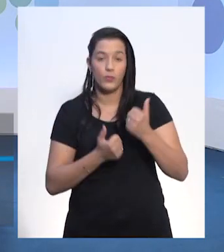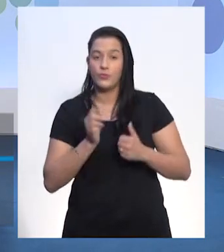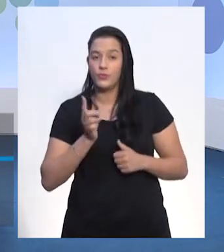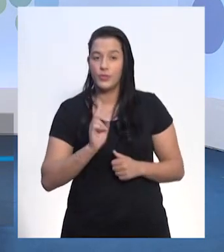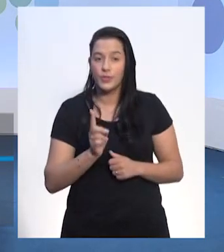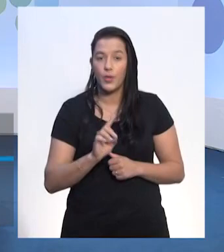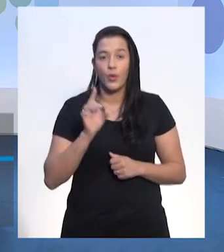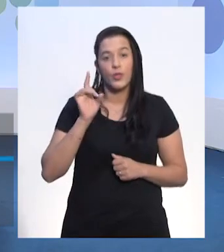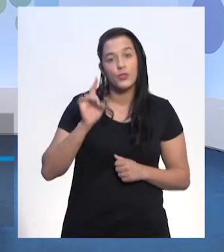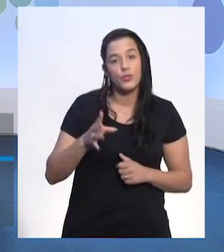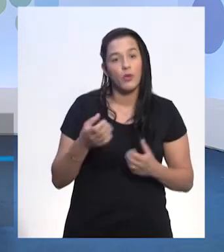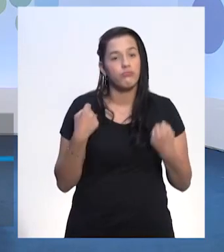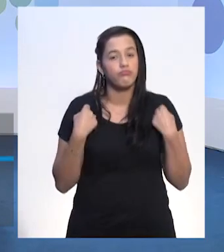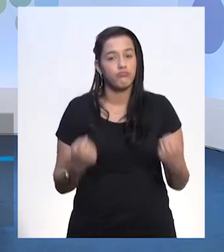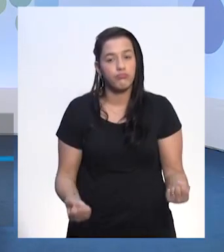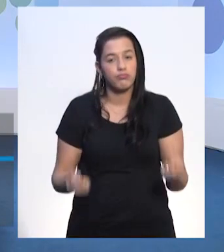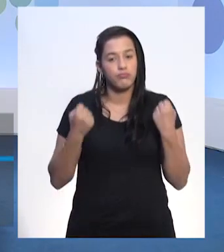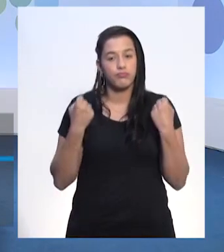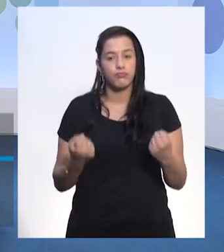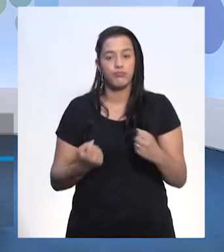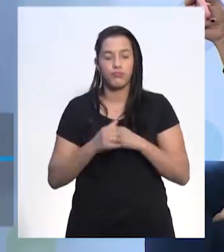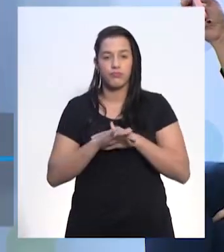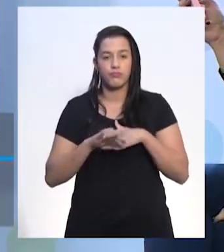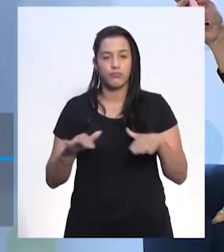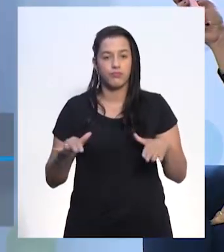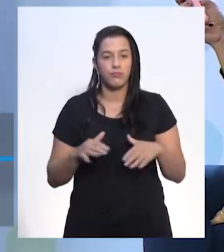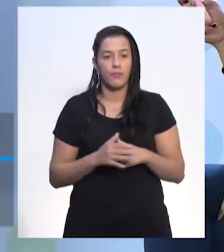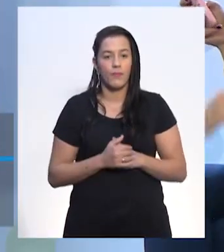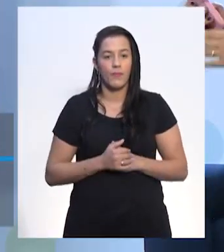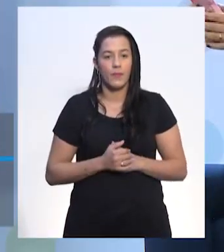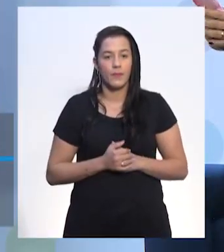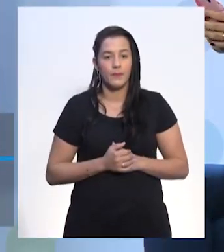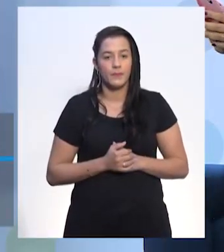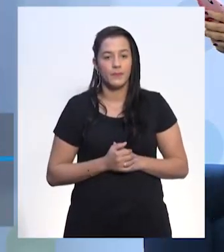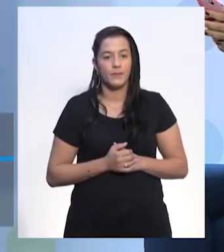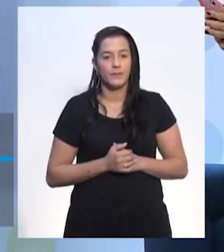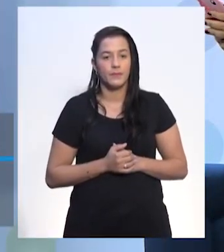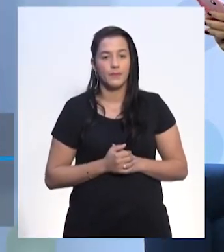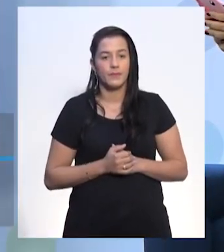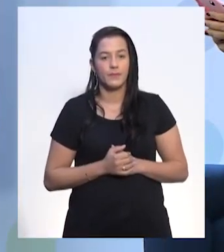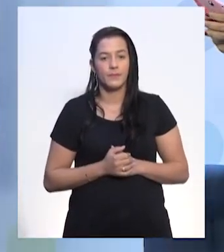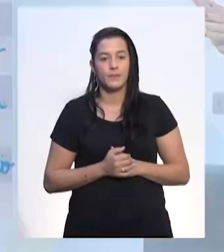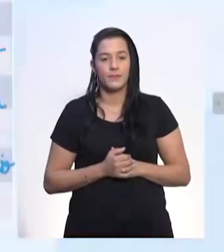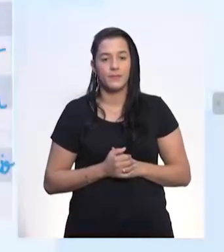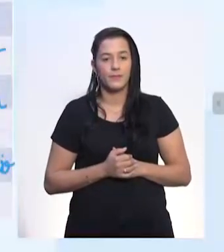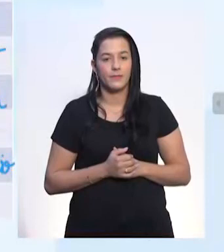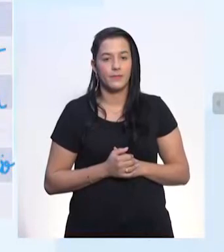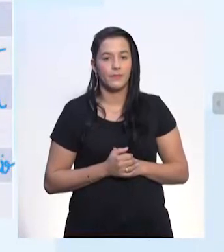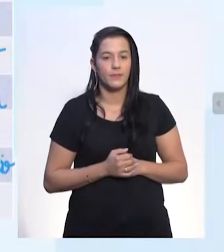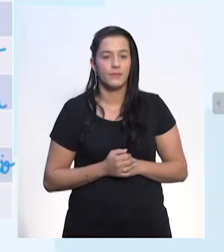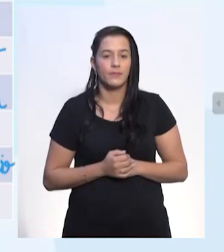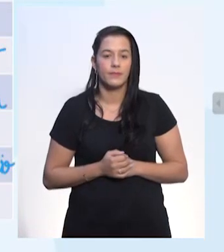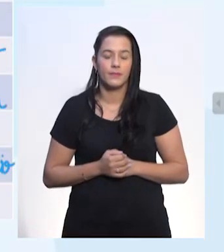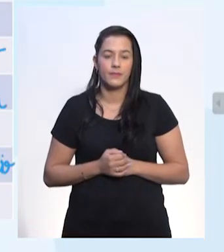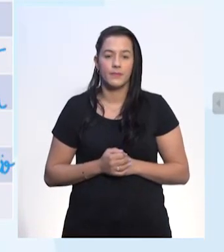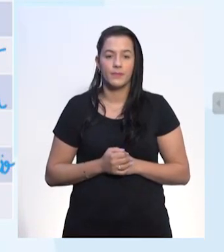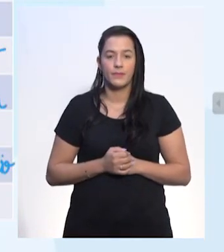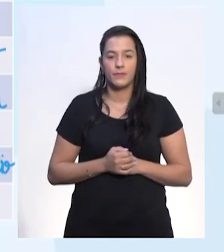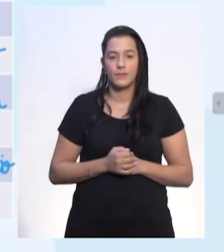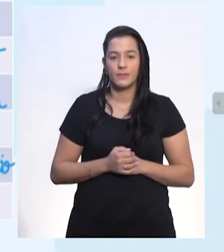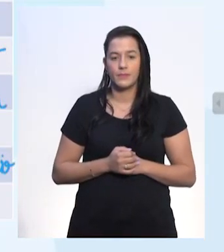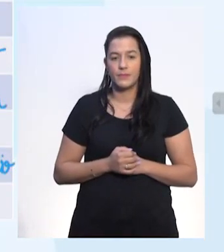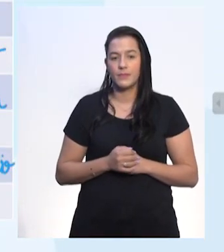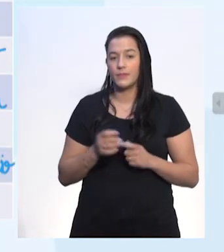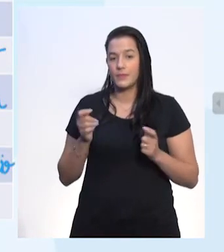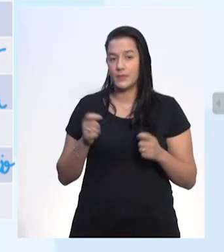Ele faz exercícios físicos. Tá, então vamos lá. Aí a gente coloca aqui... Porque nós poderíamos, Ju, ter